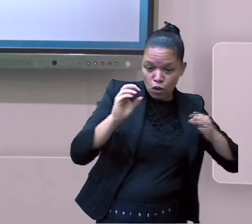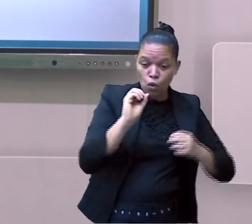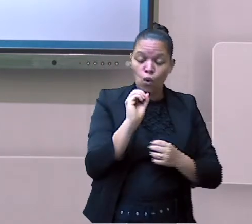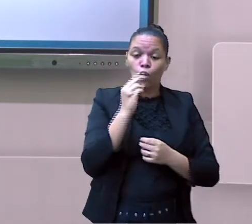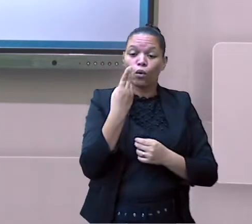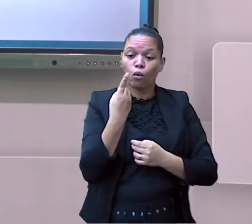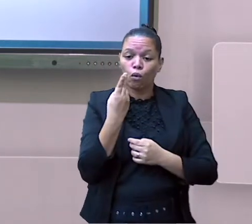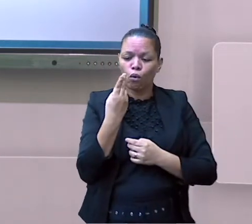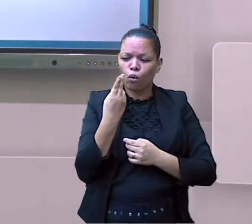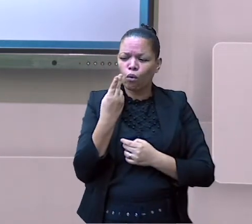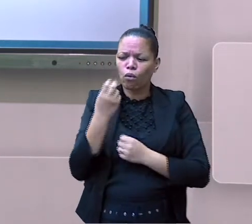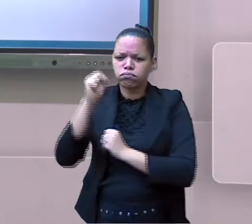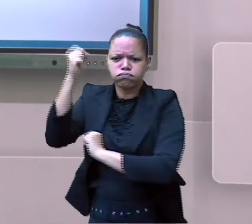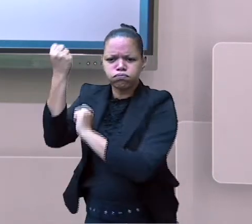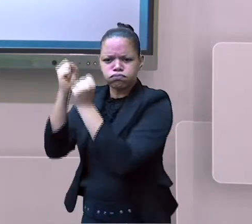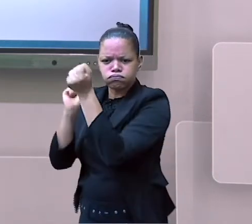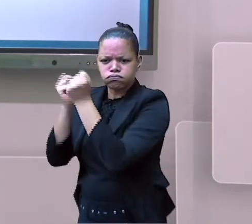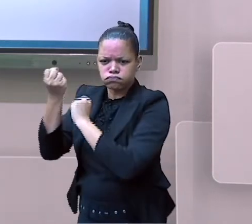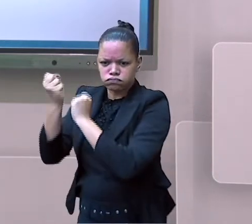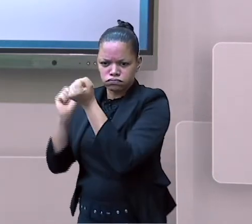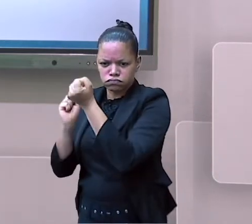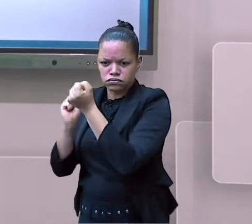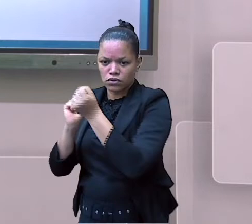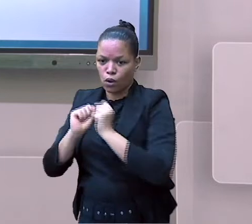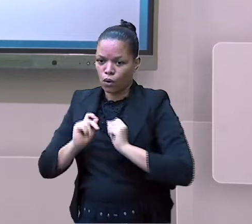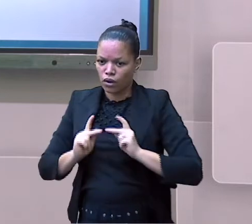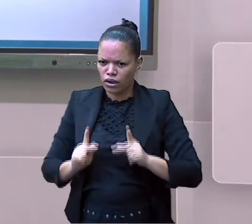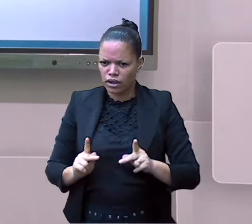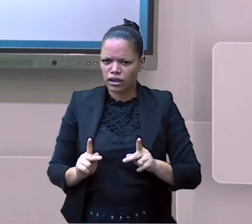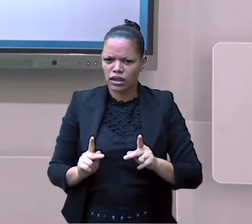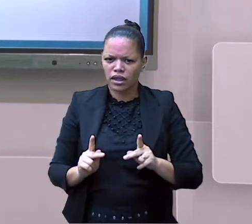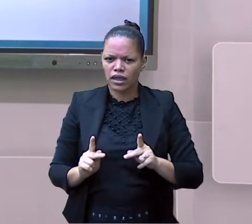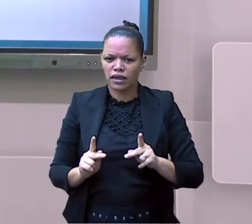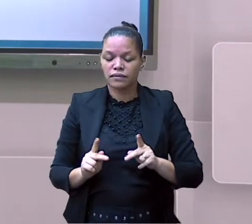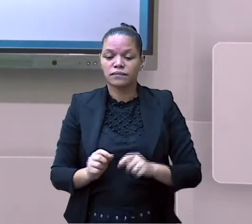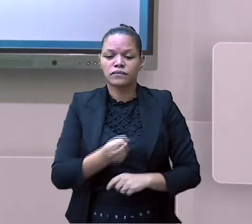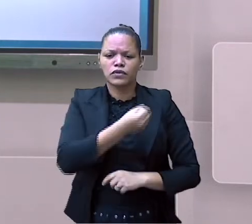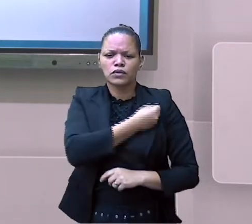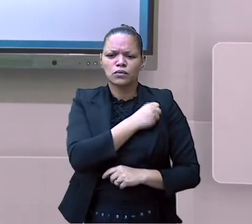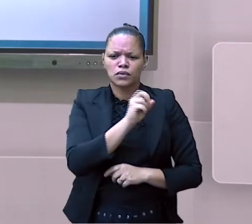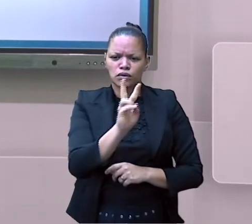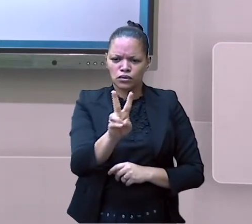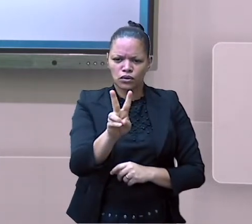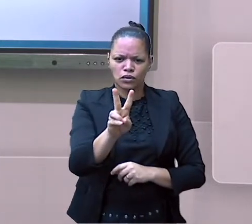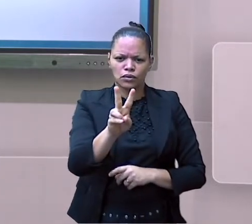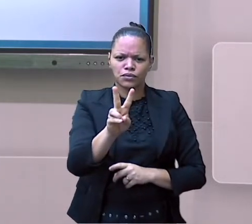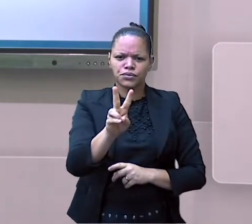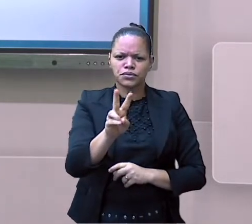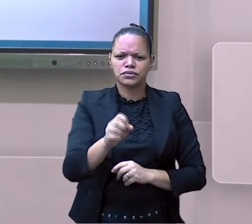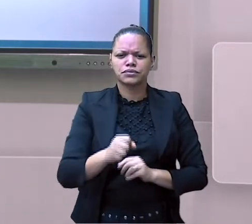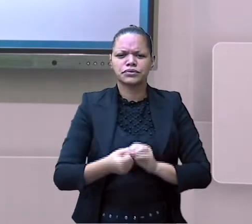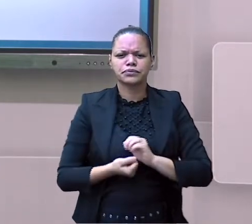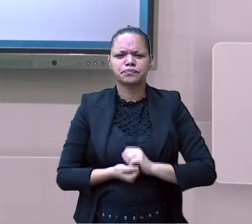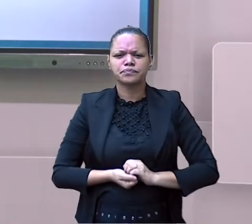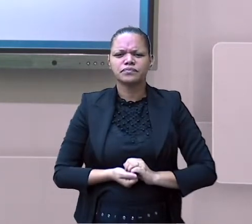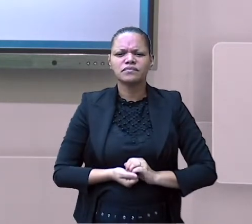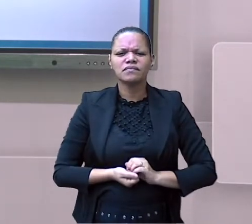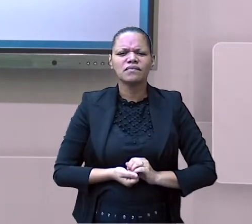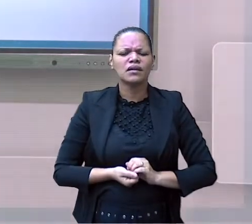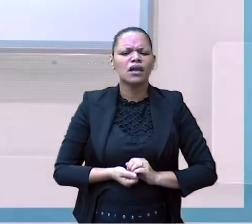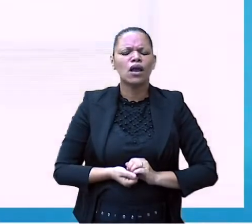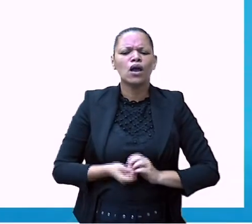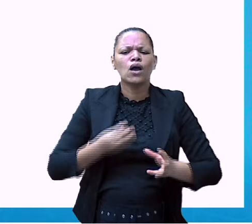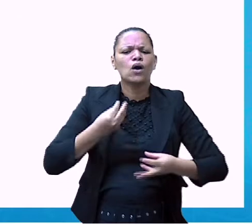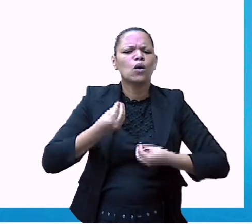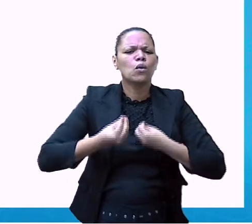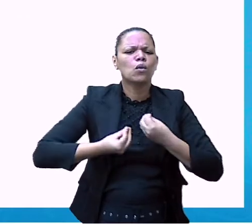gráfico anterior e estar analisando as barras dele. Questão 2. Quais são as